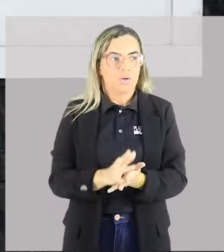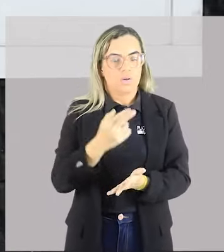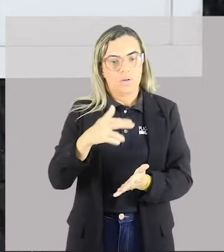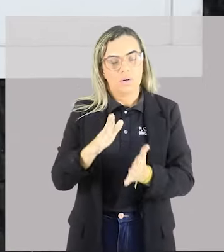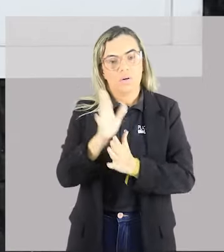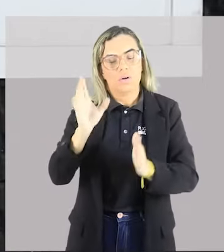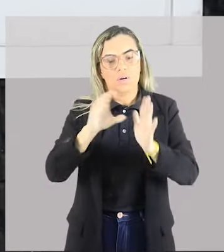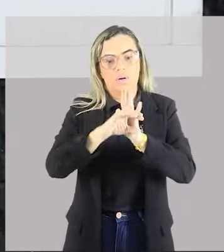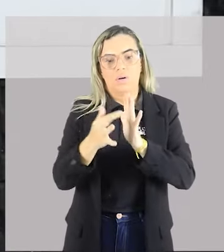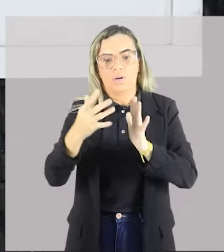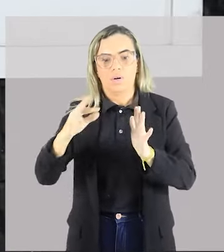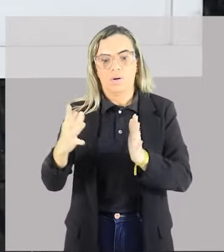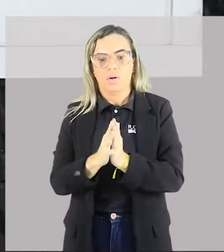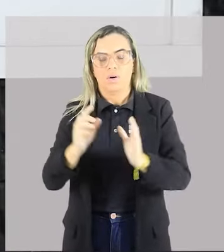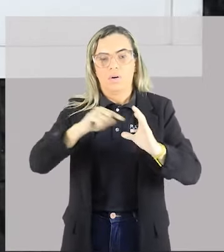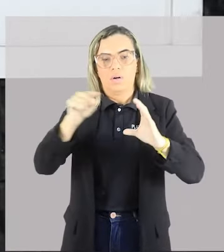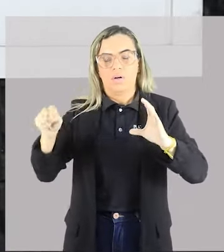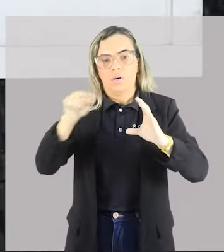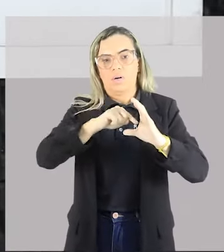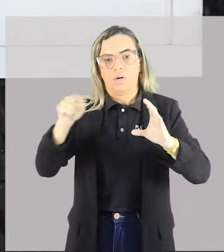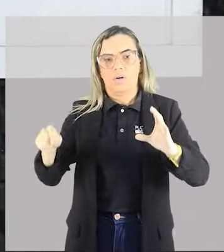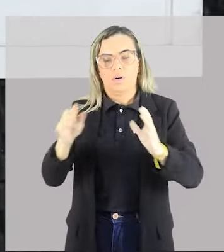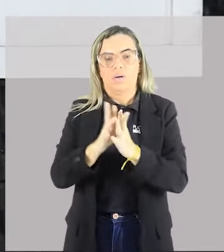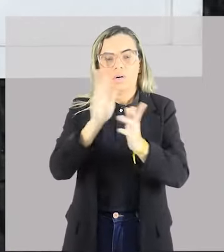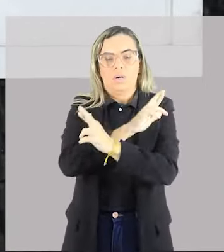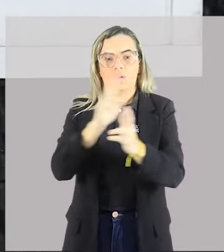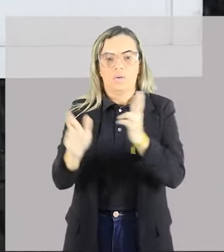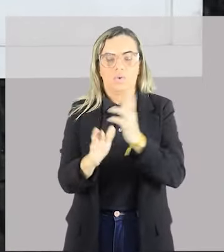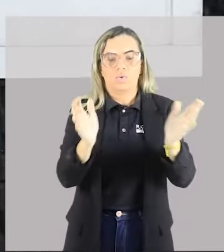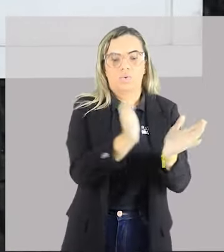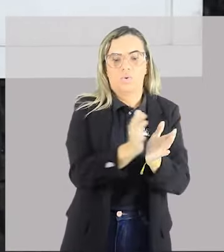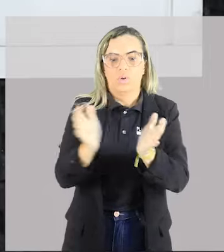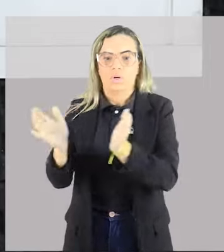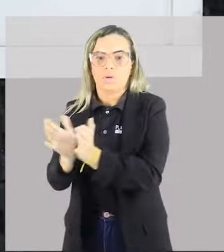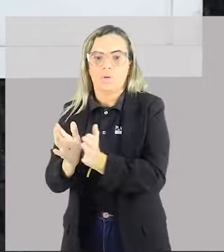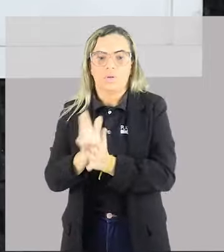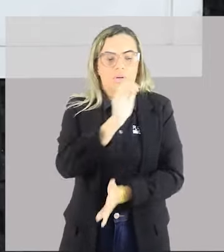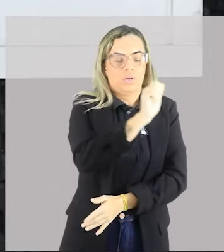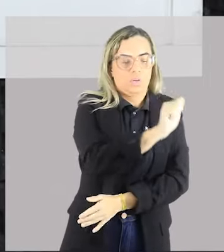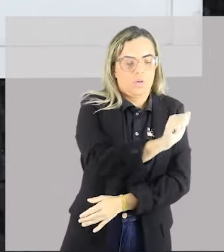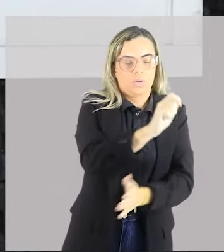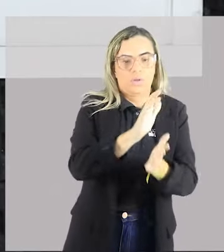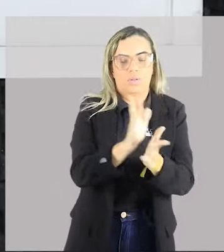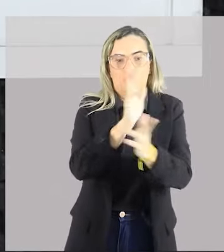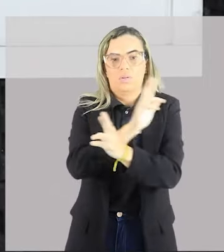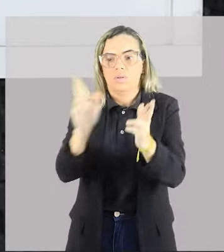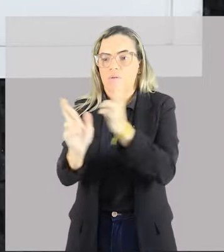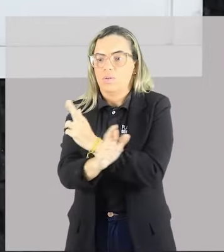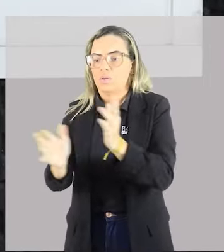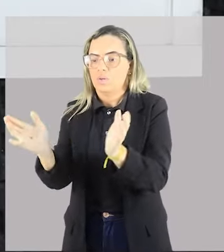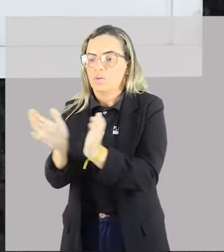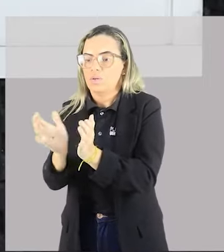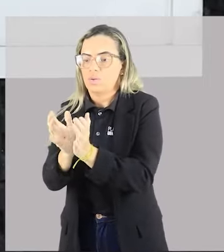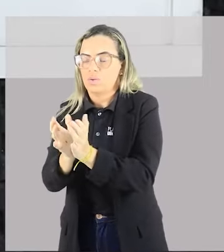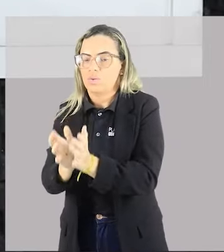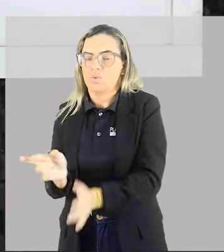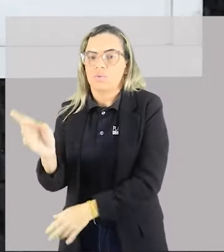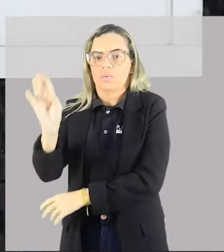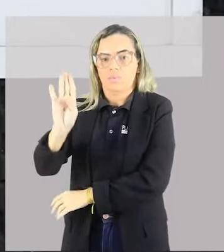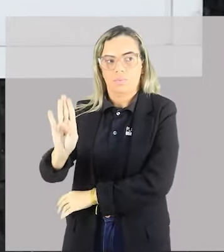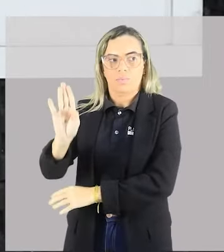função Toda a relação entre a e b os elementos do conjunto A estão relacionados com os elementos